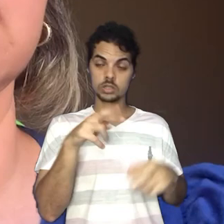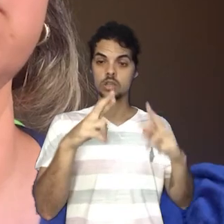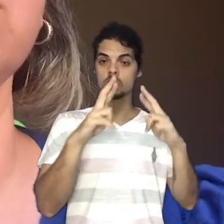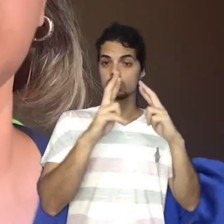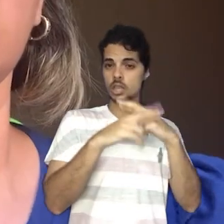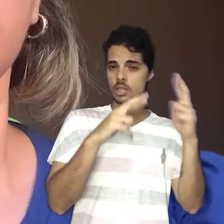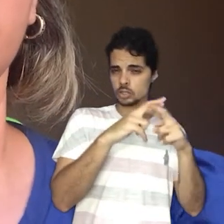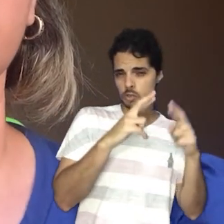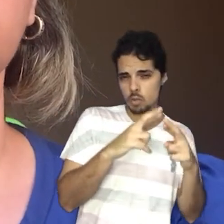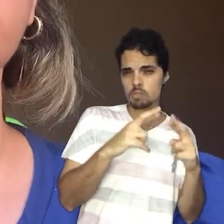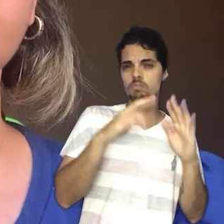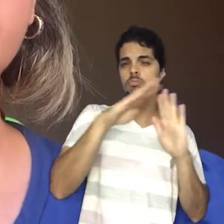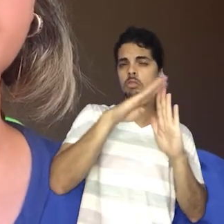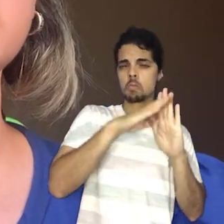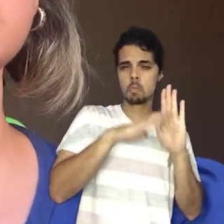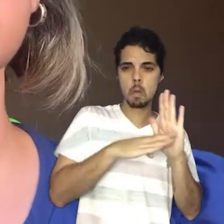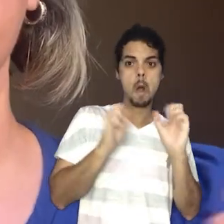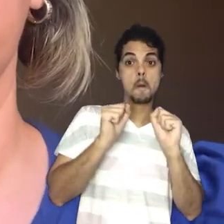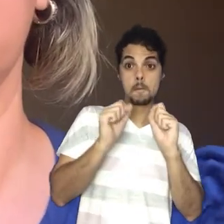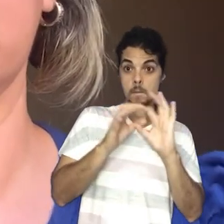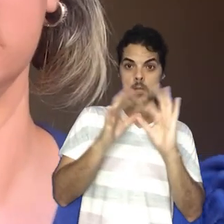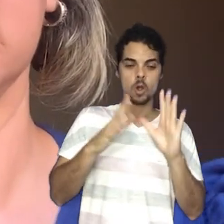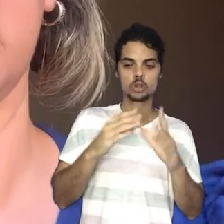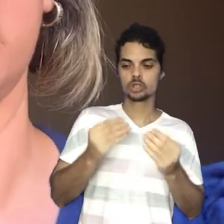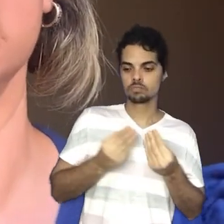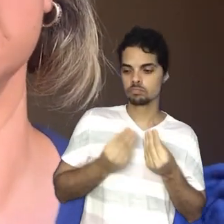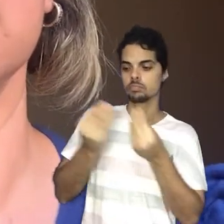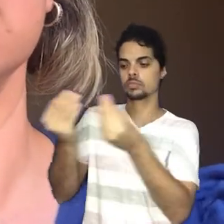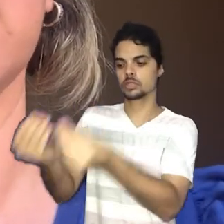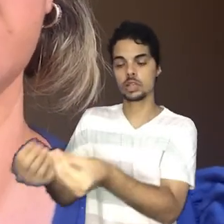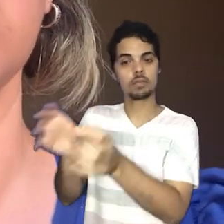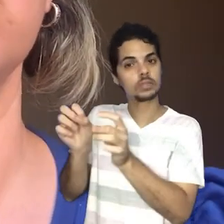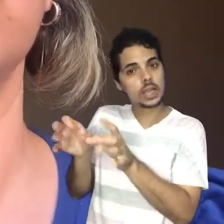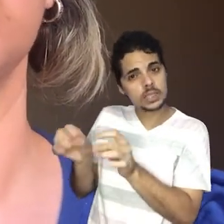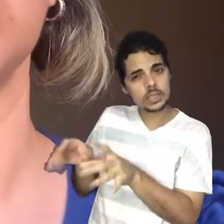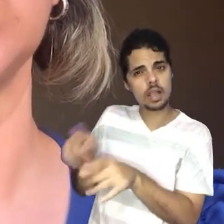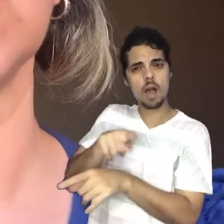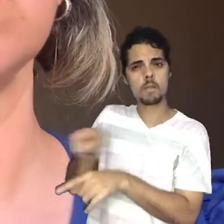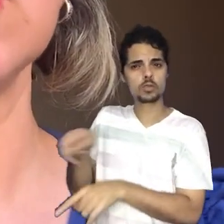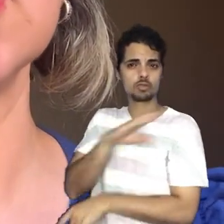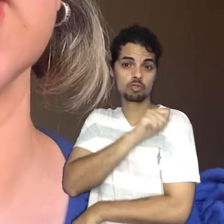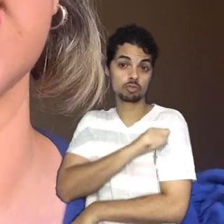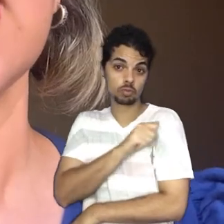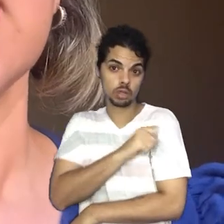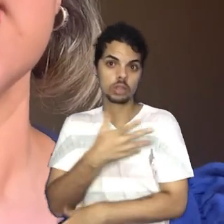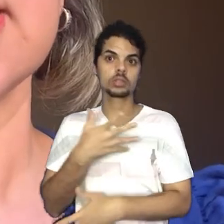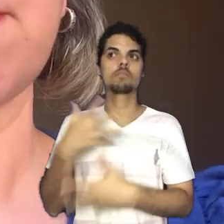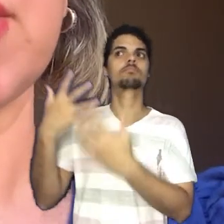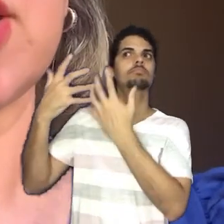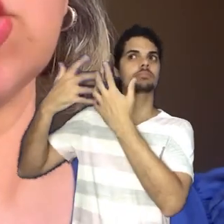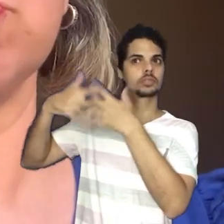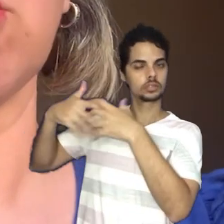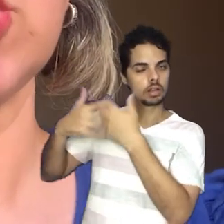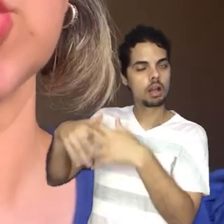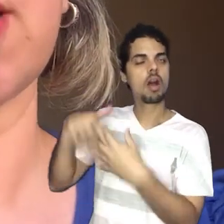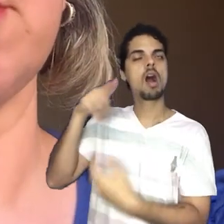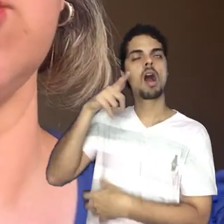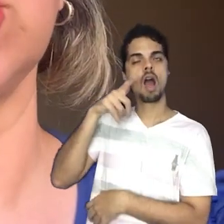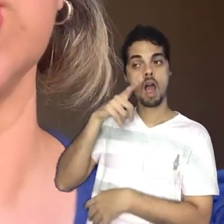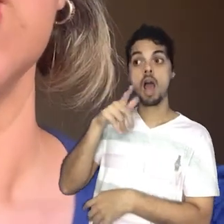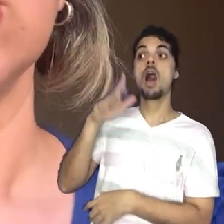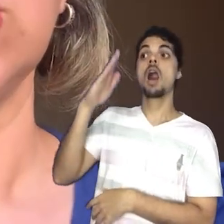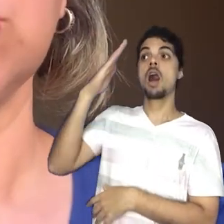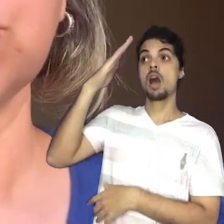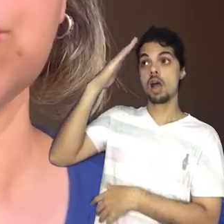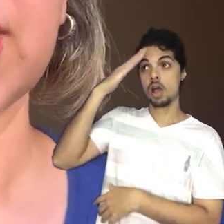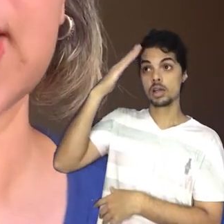por exemplo, como eu falei, que independência é essa? Né? Eu estou deixando de ser independente